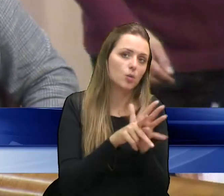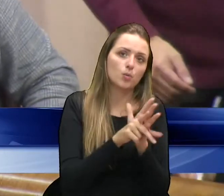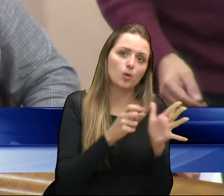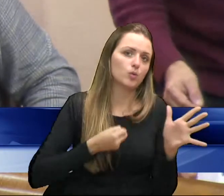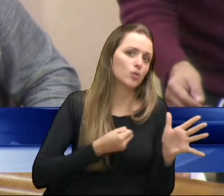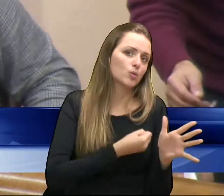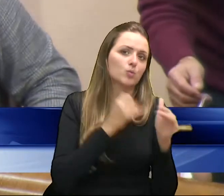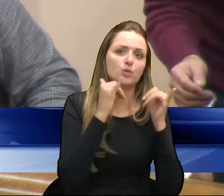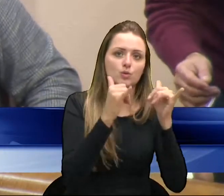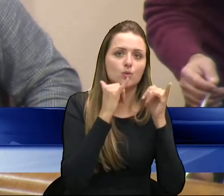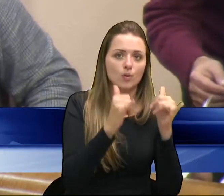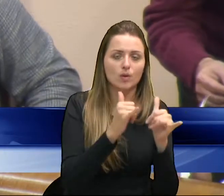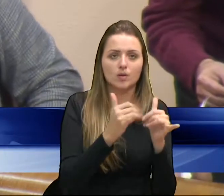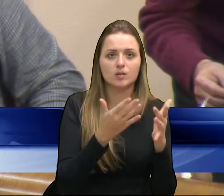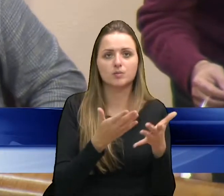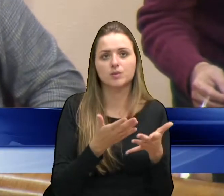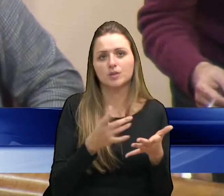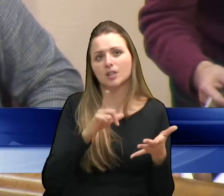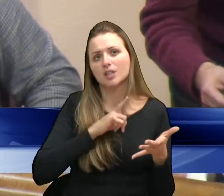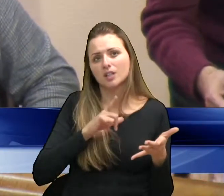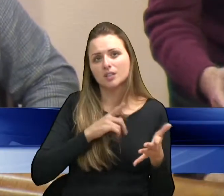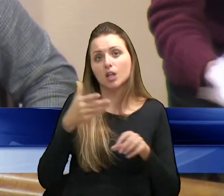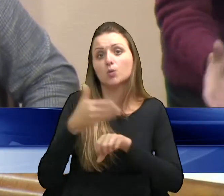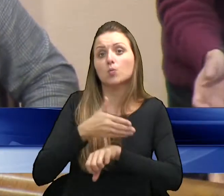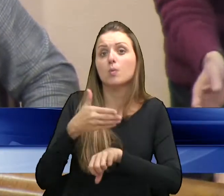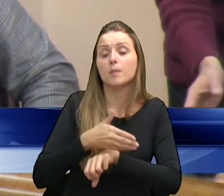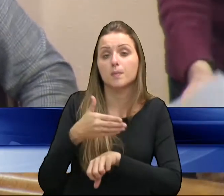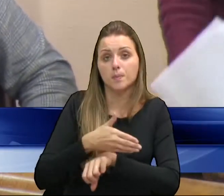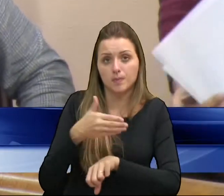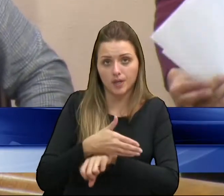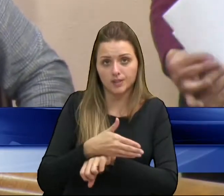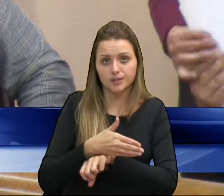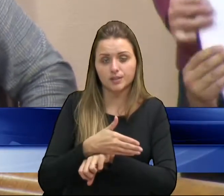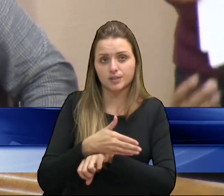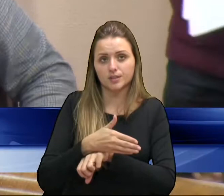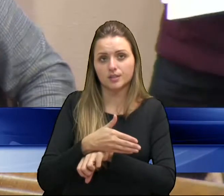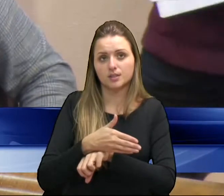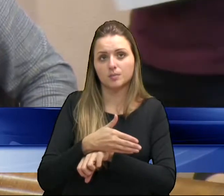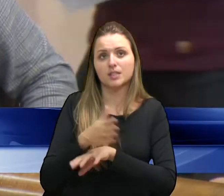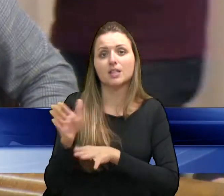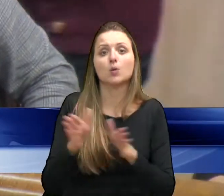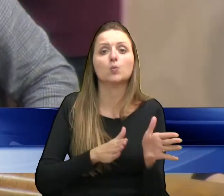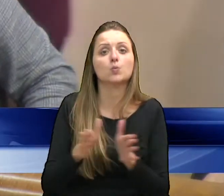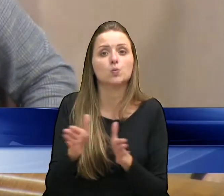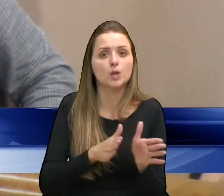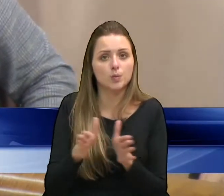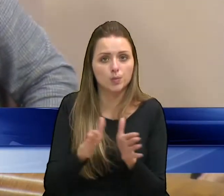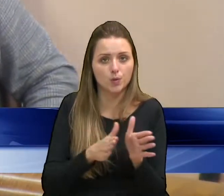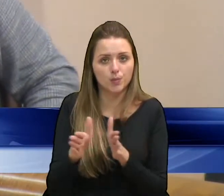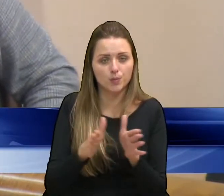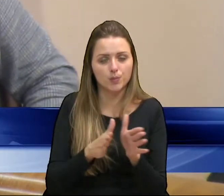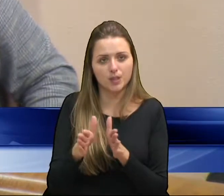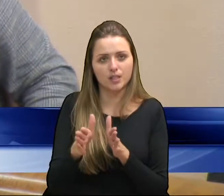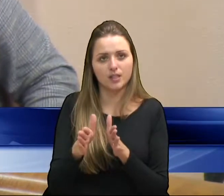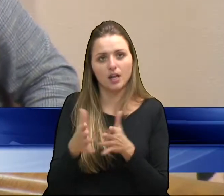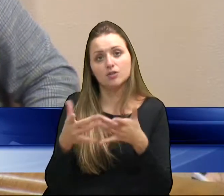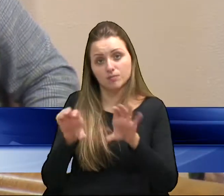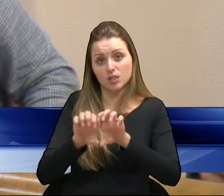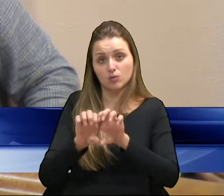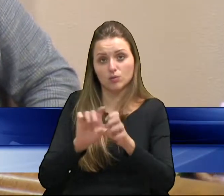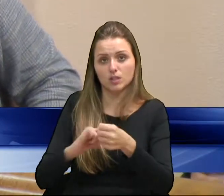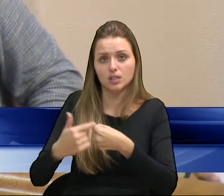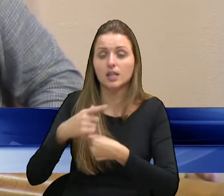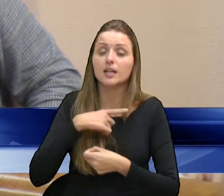com uma participação grande na mobilidade urbana de Caxias do Sul. Acreditamos que temos